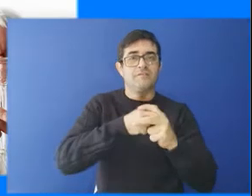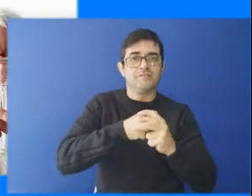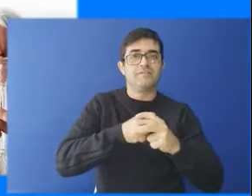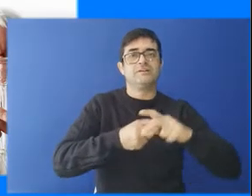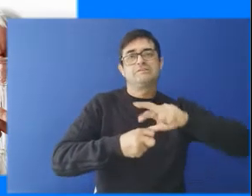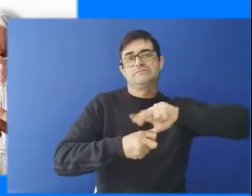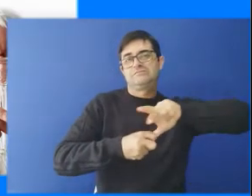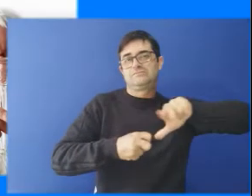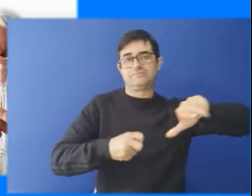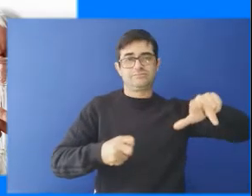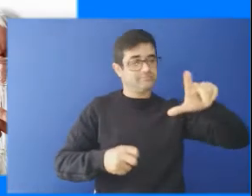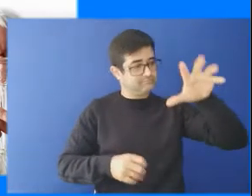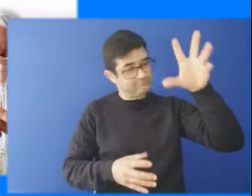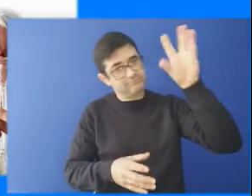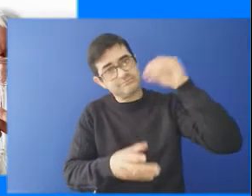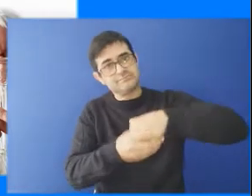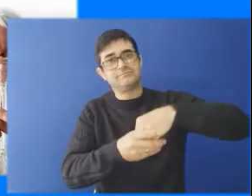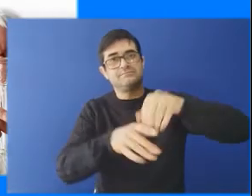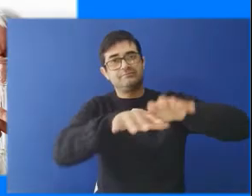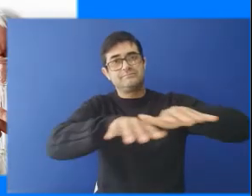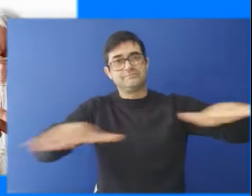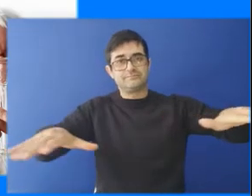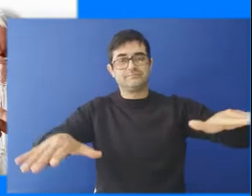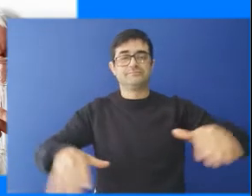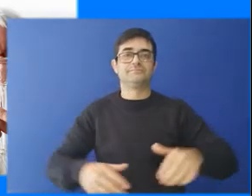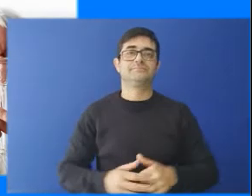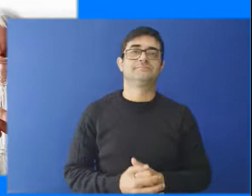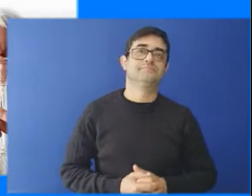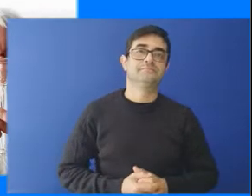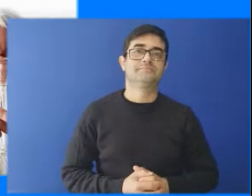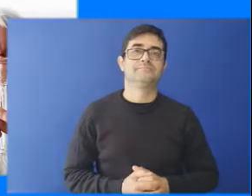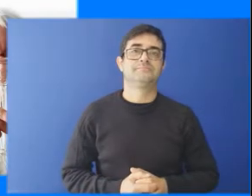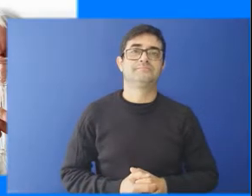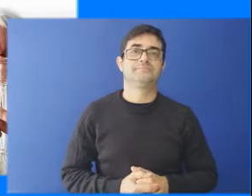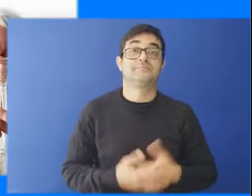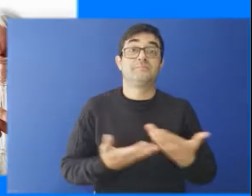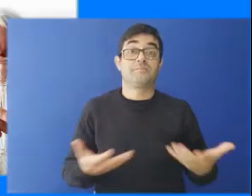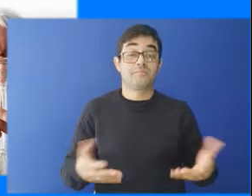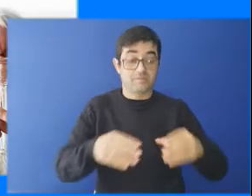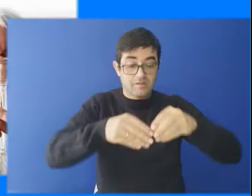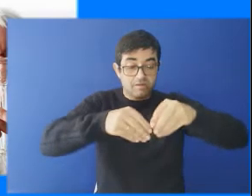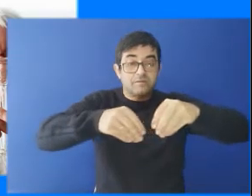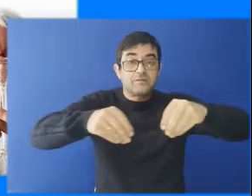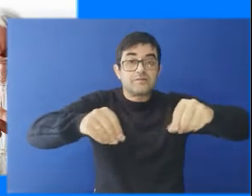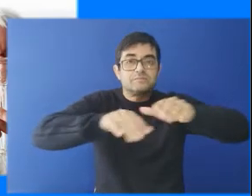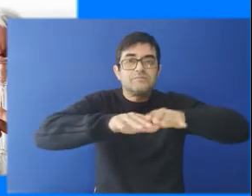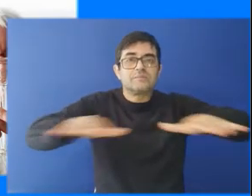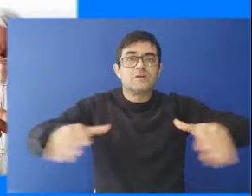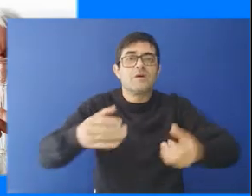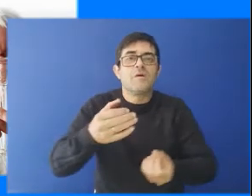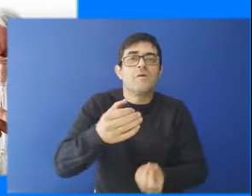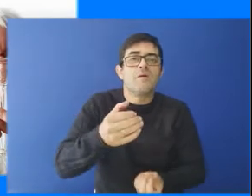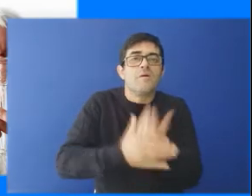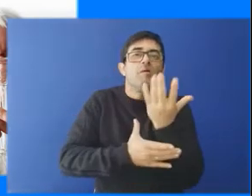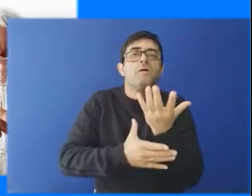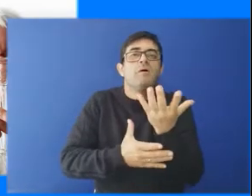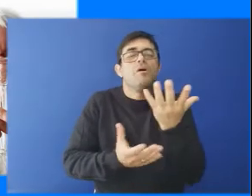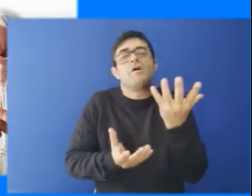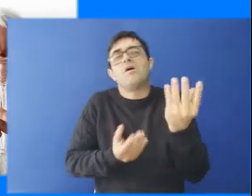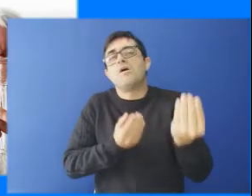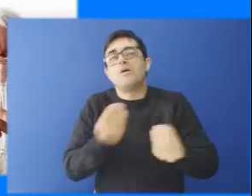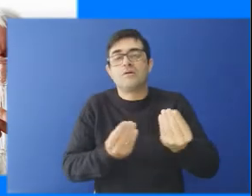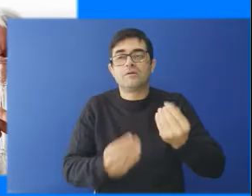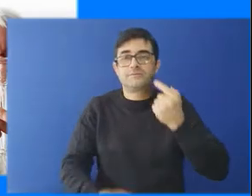vírus, ovos, né, da mesofauna, enfim. Bom, e como é que o solo se